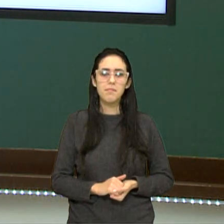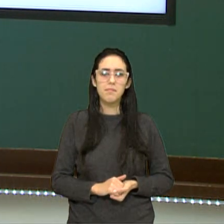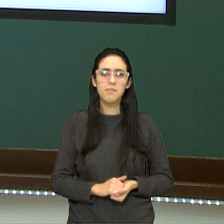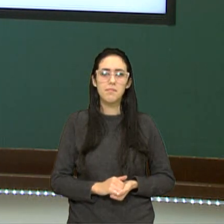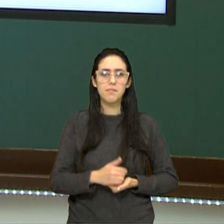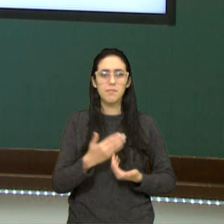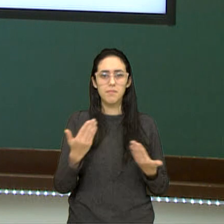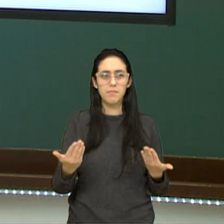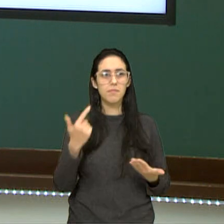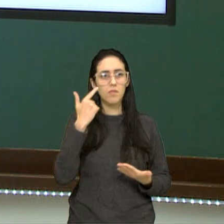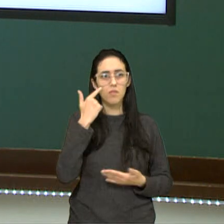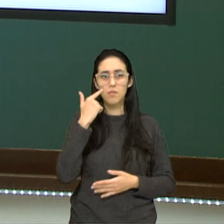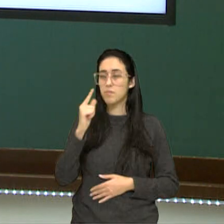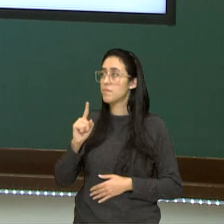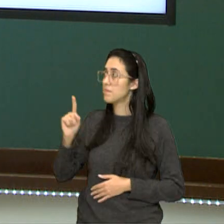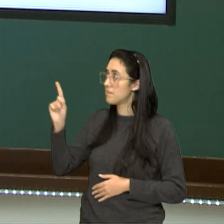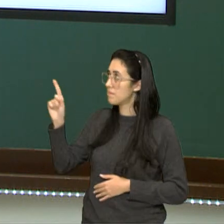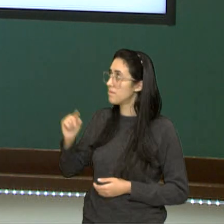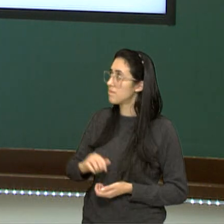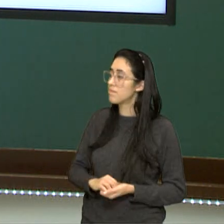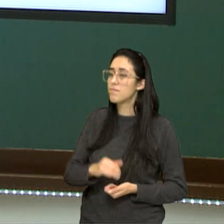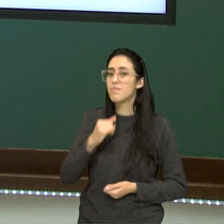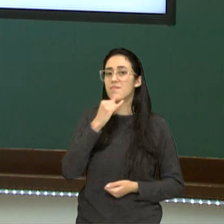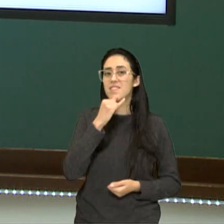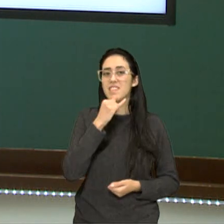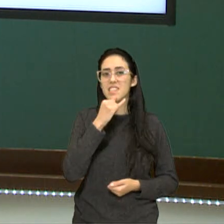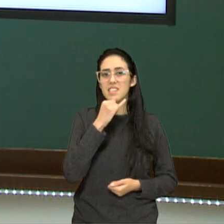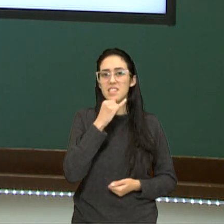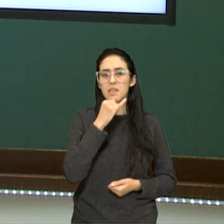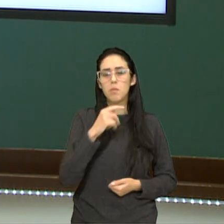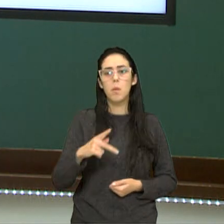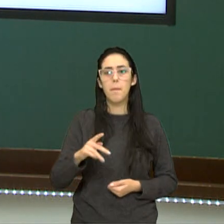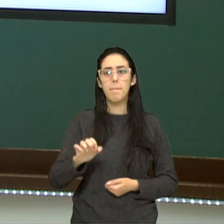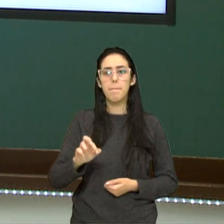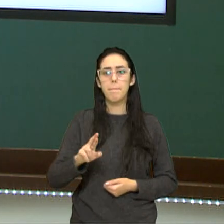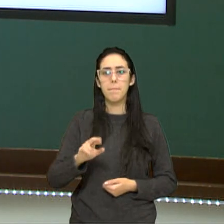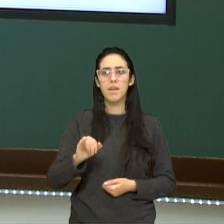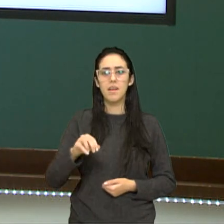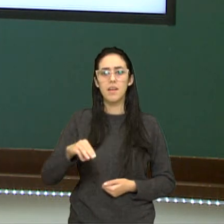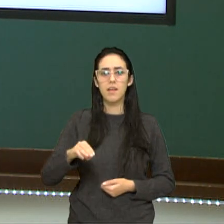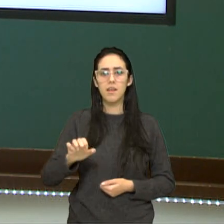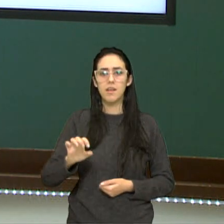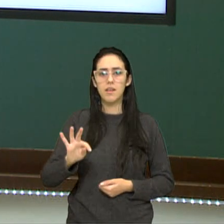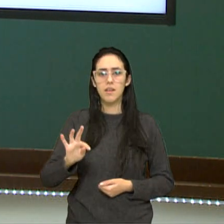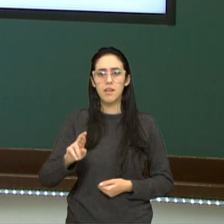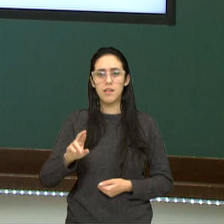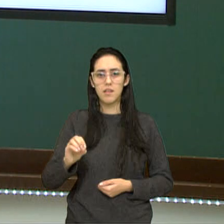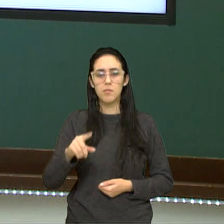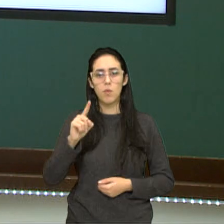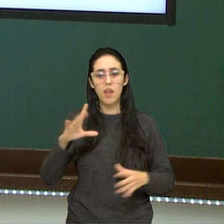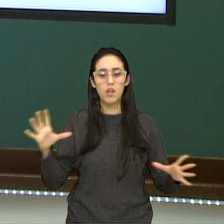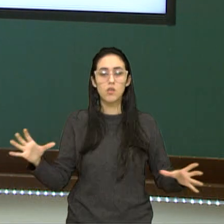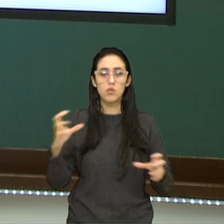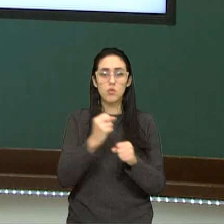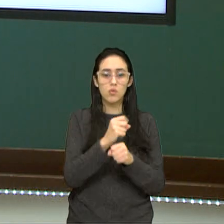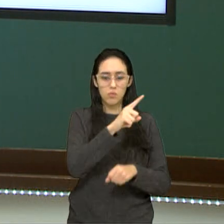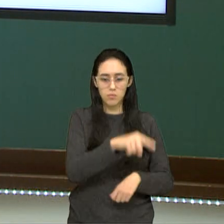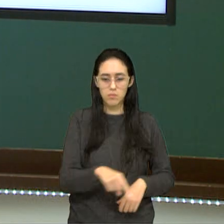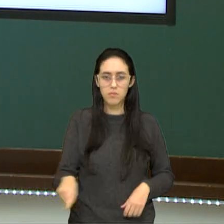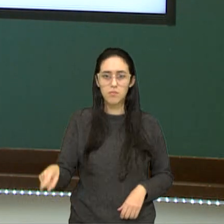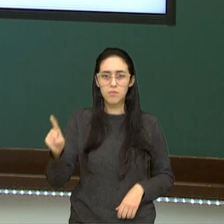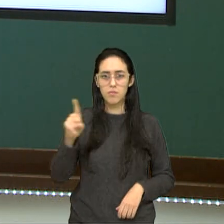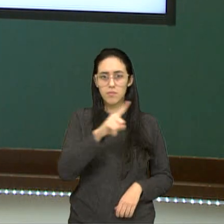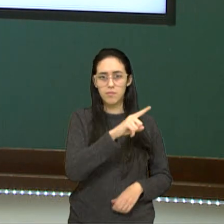Vamos fazer aqui, então, uma situação de um perímetro, tá? Perímetro é uma soma de medidas de